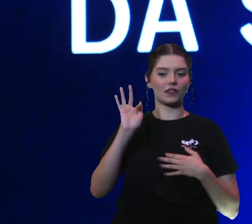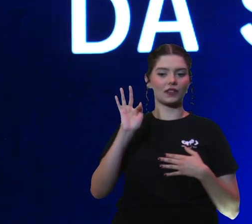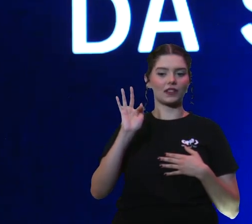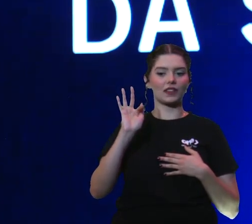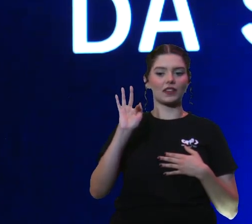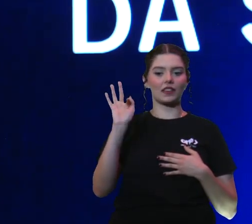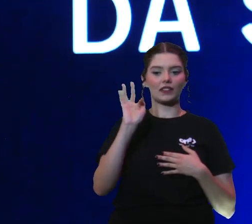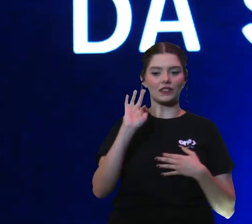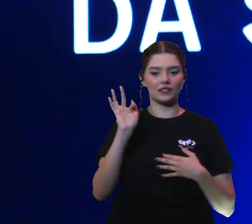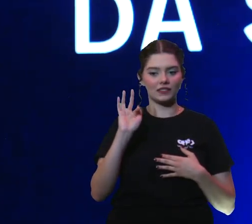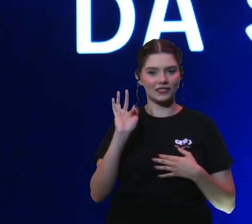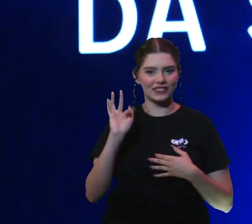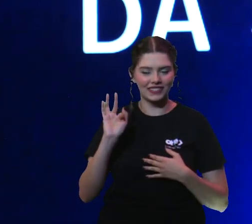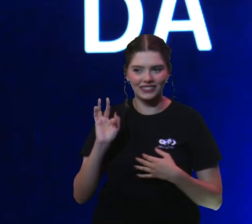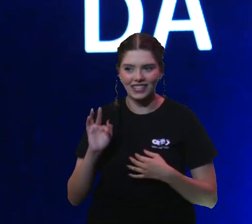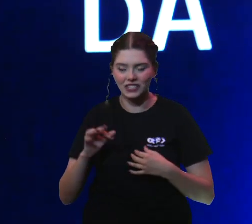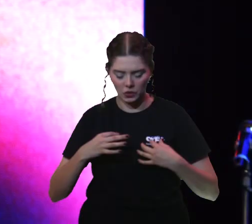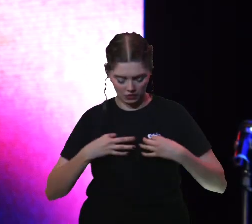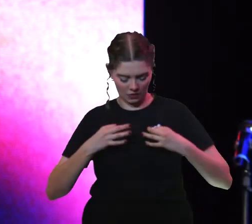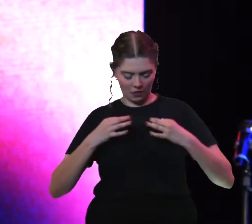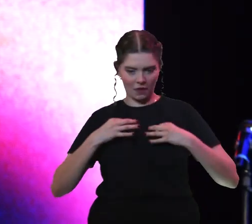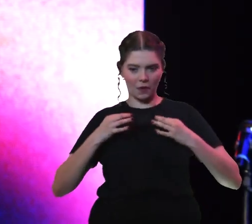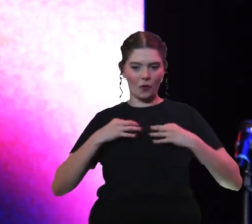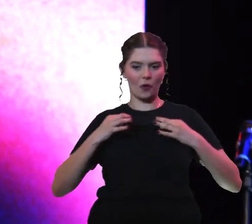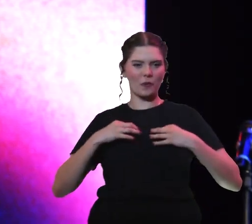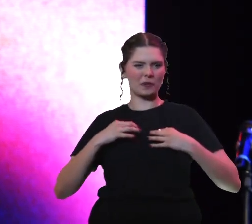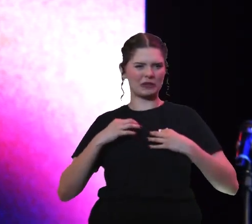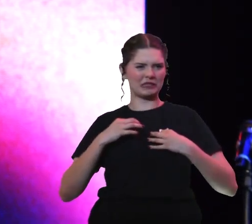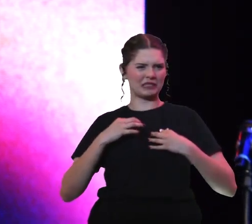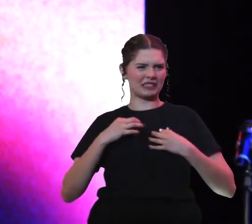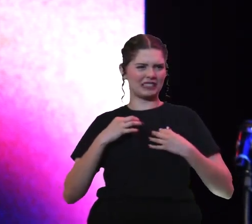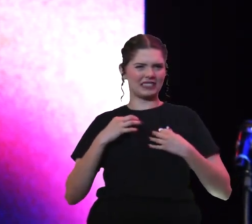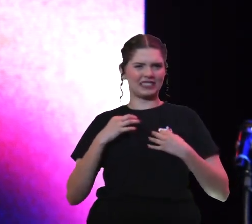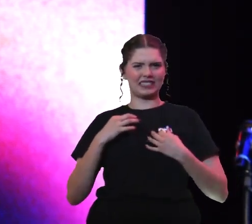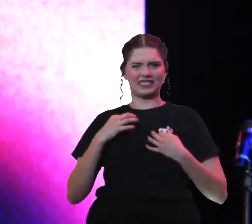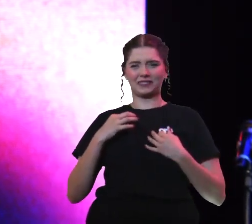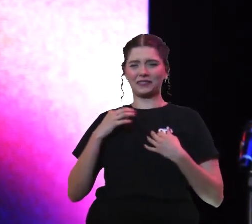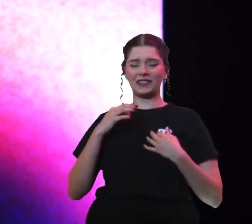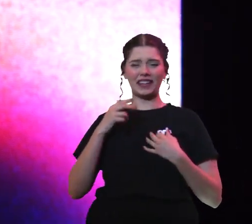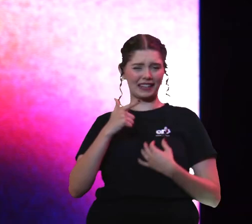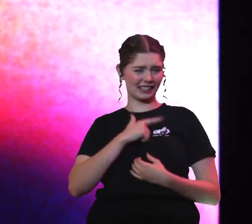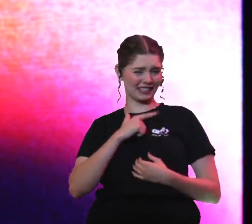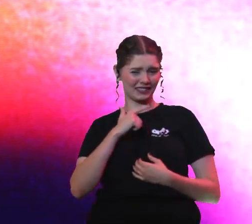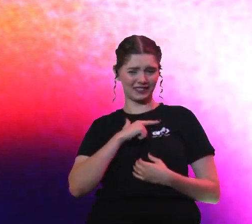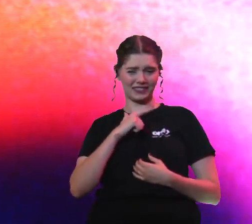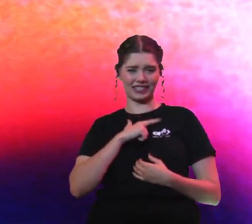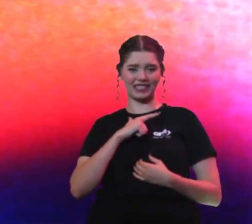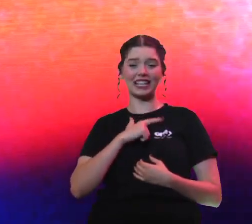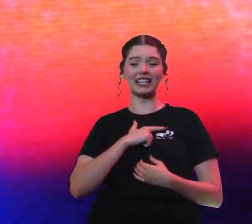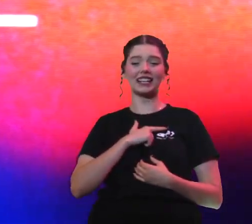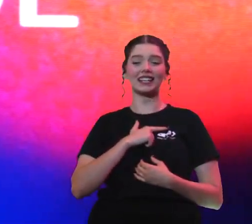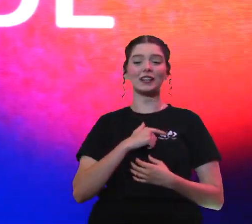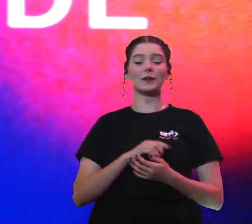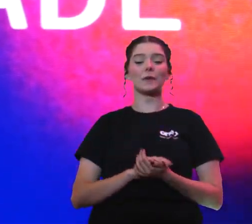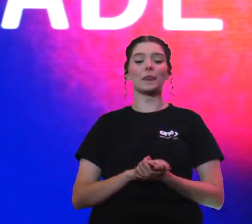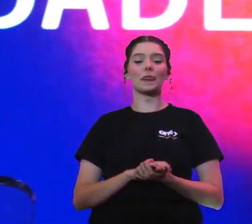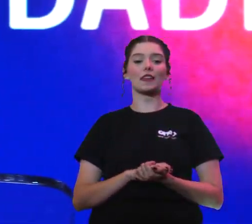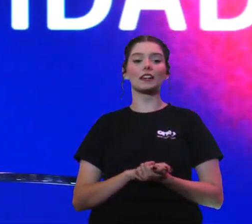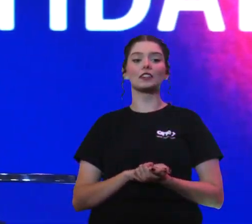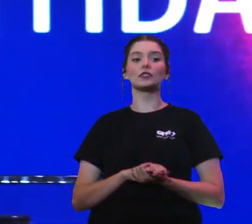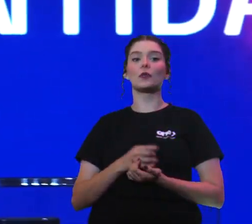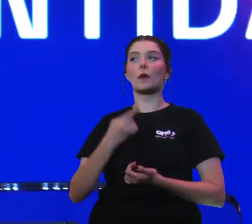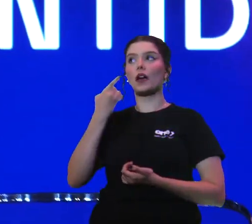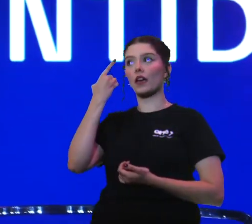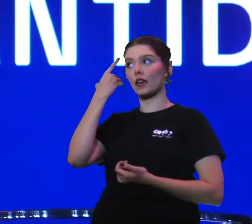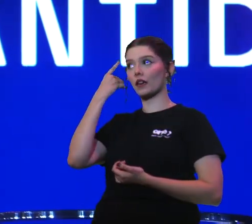de Curitiba com um anel, com o brinco daquele de pena, aquele negócio todo assim, sabe? E um dia eu tive uma ideia maravilhosa, vinda do céu o negócio.